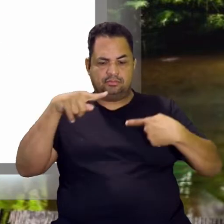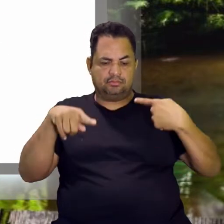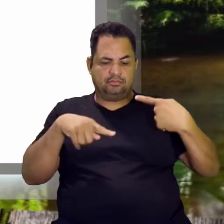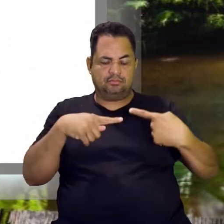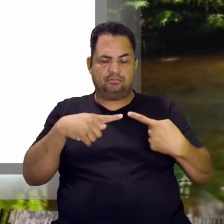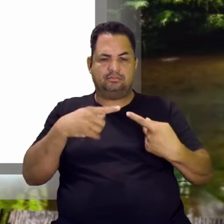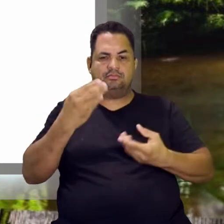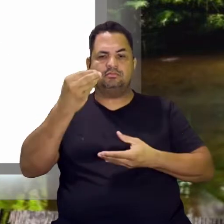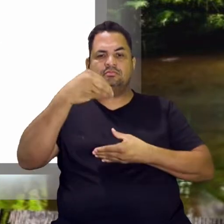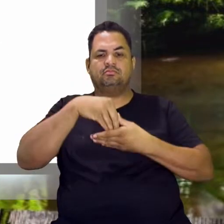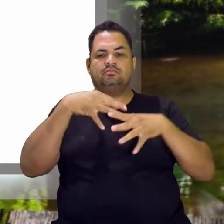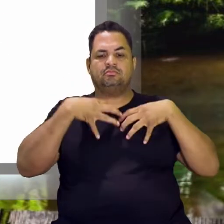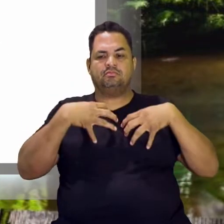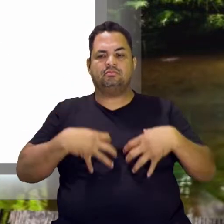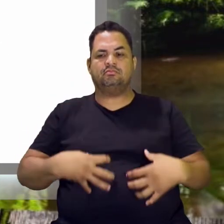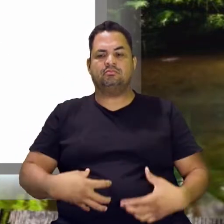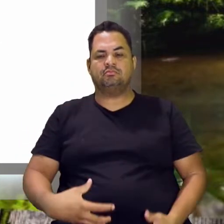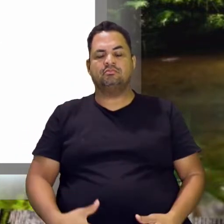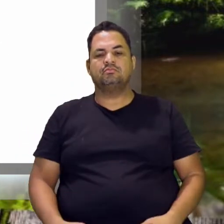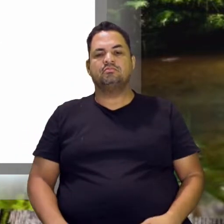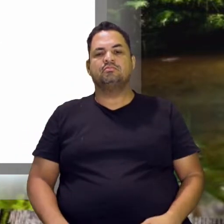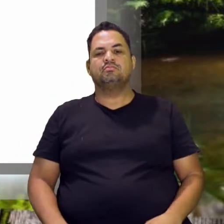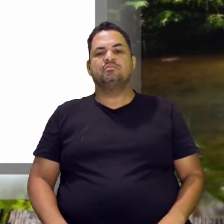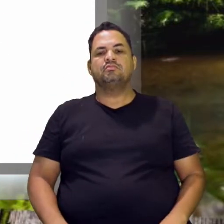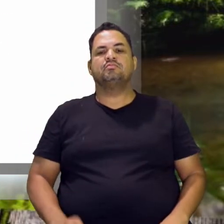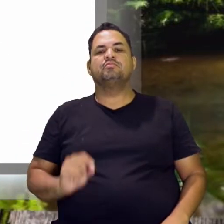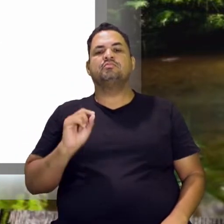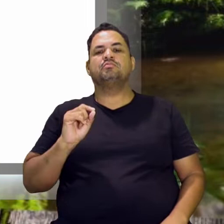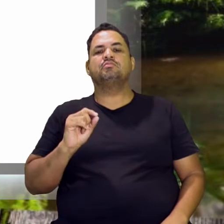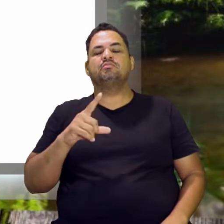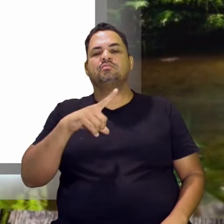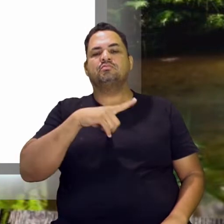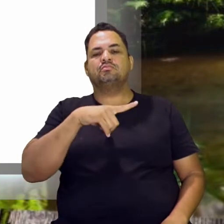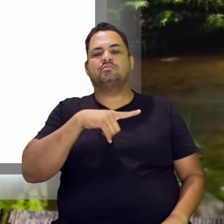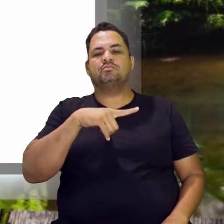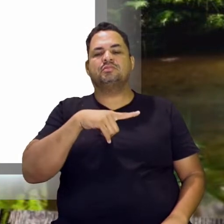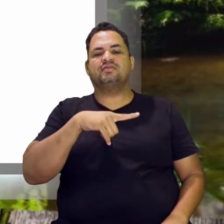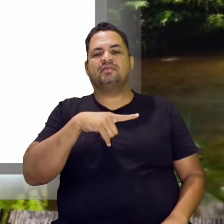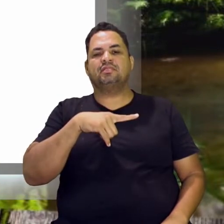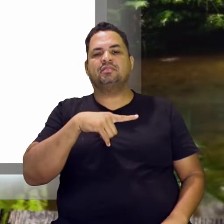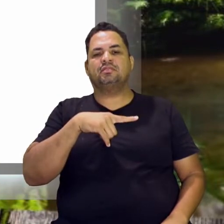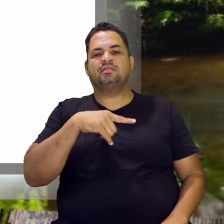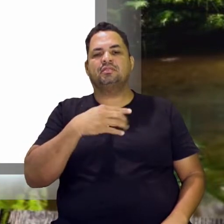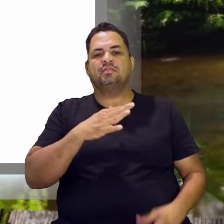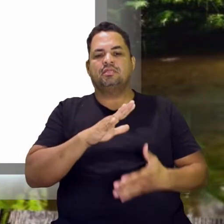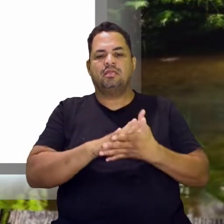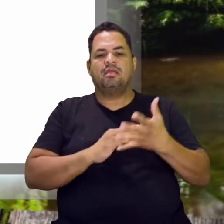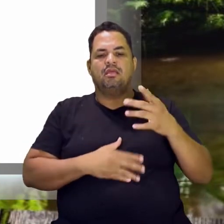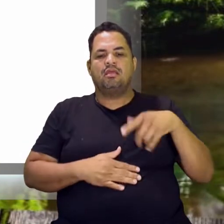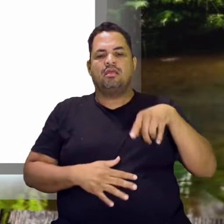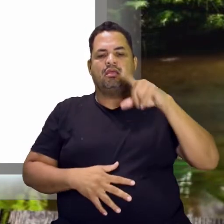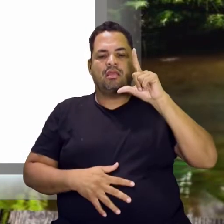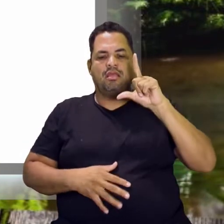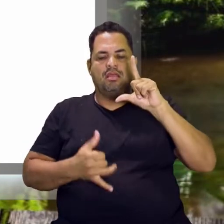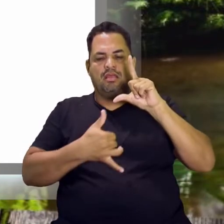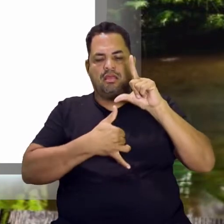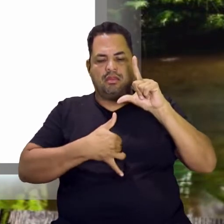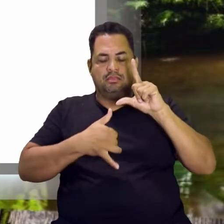desde o início. O que vai prejudicar a sua saúde não é a presença deles, tá? E sim